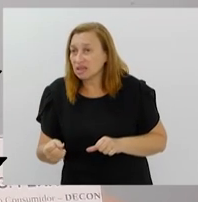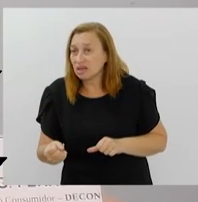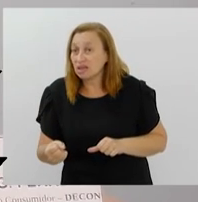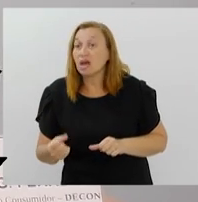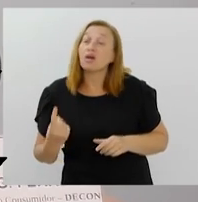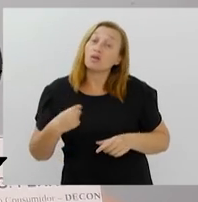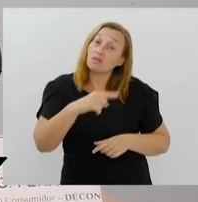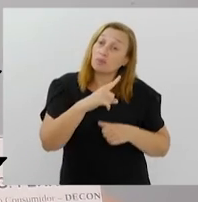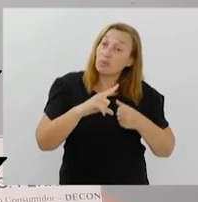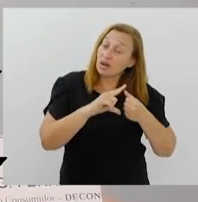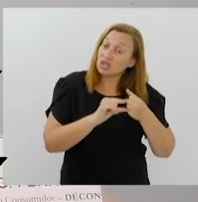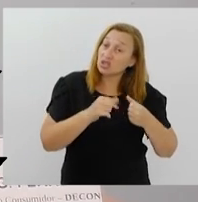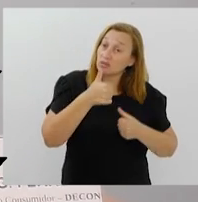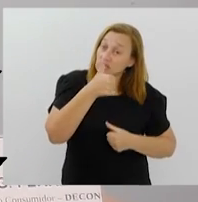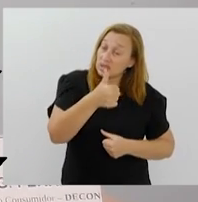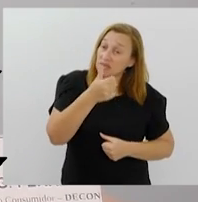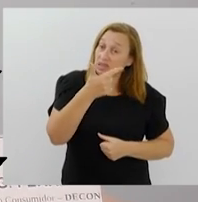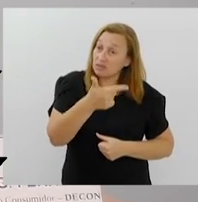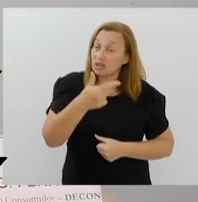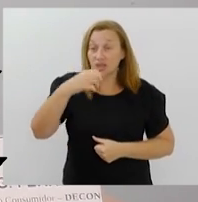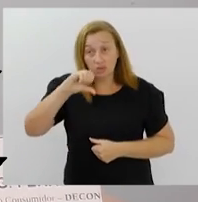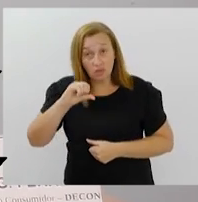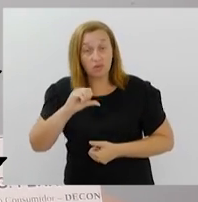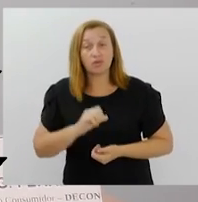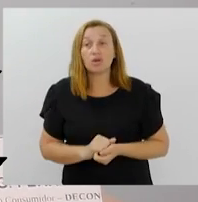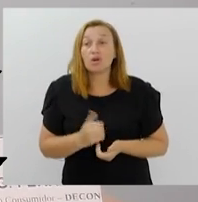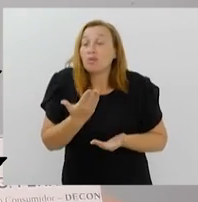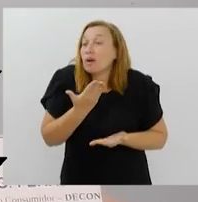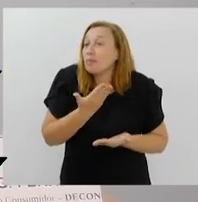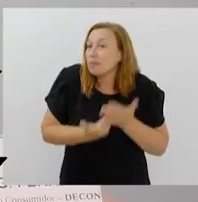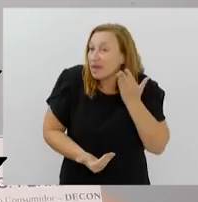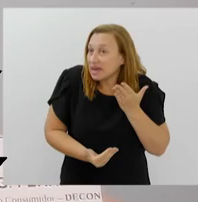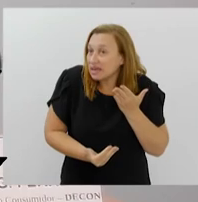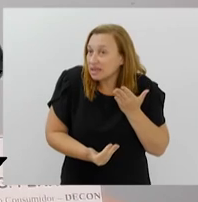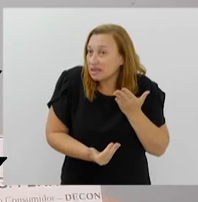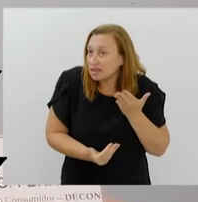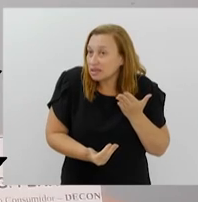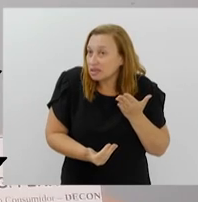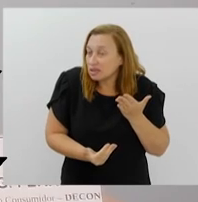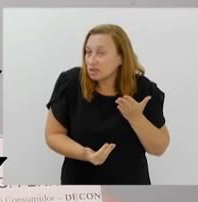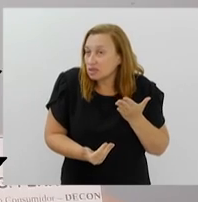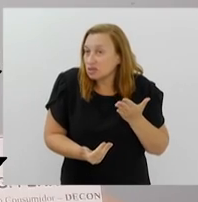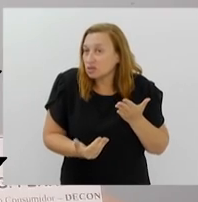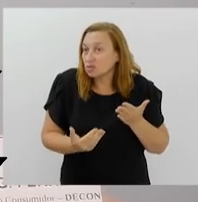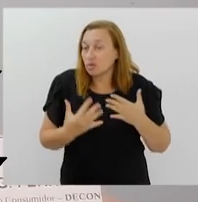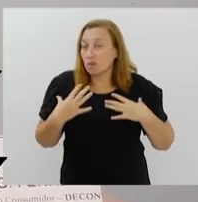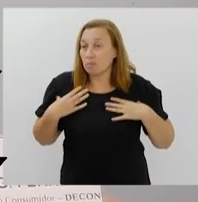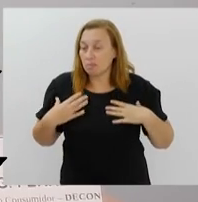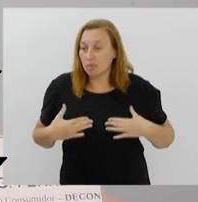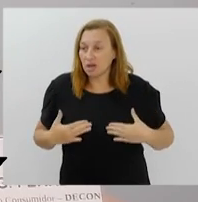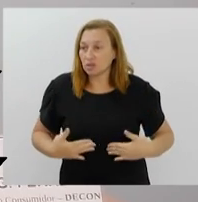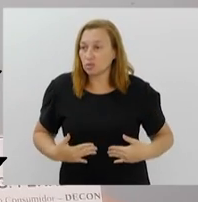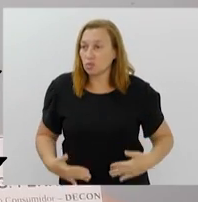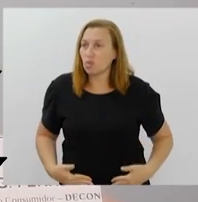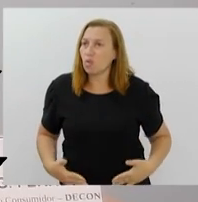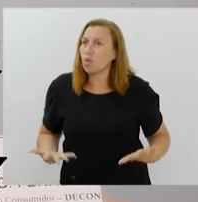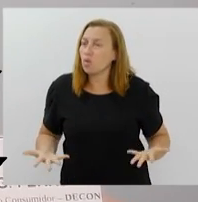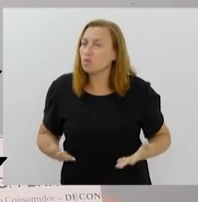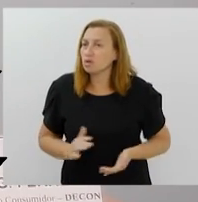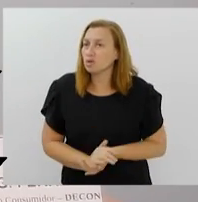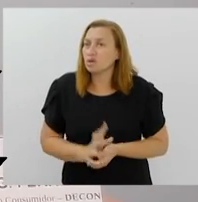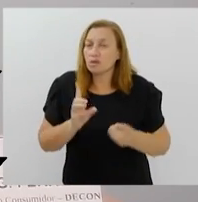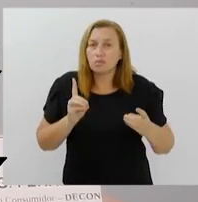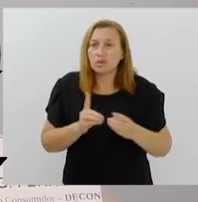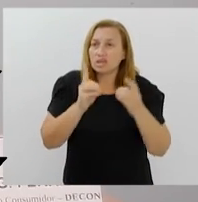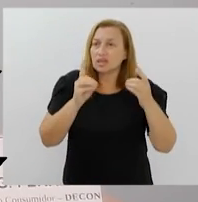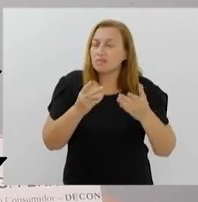129 quando a perda ou inutilidade de membro sentido função porque a pessoa perdeu um um um atendimento de